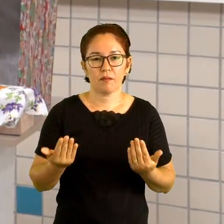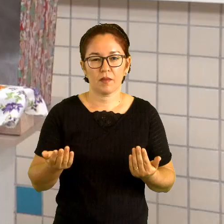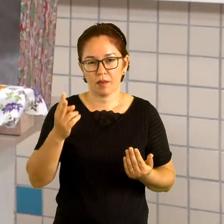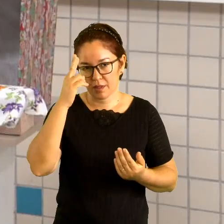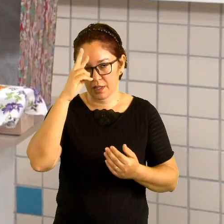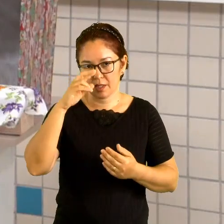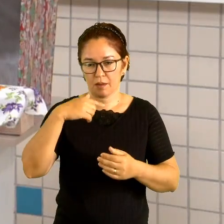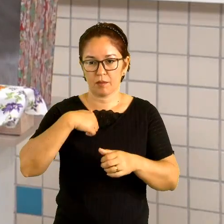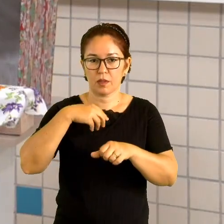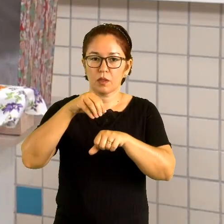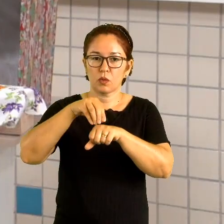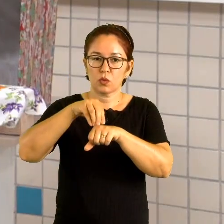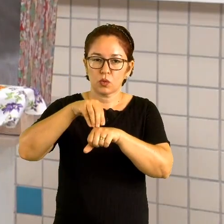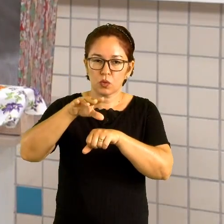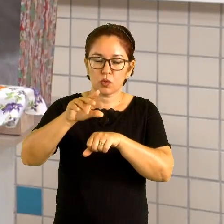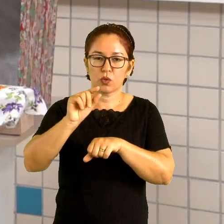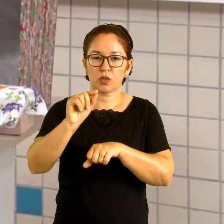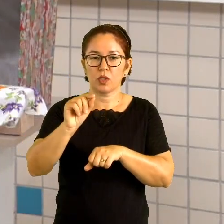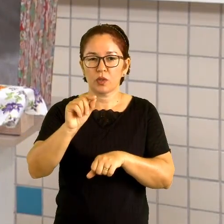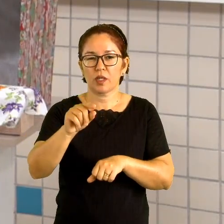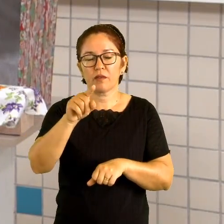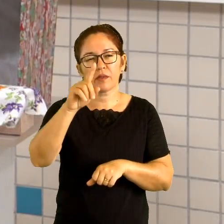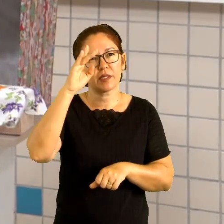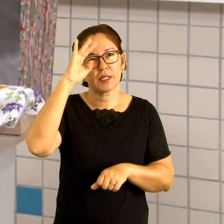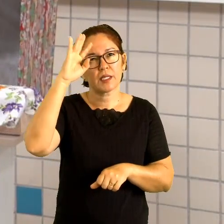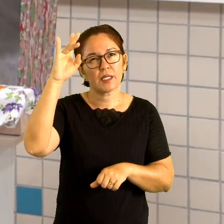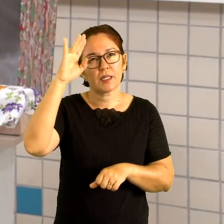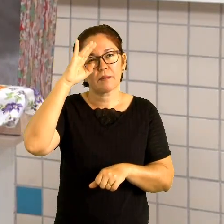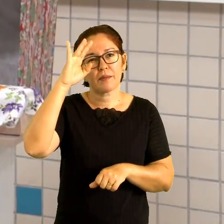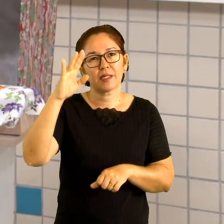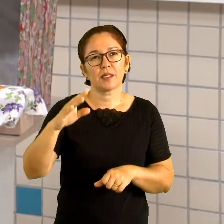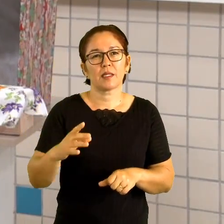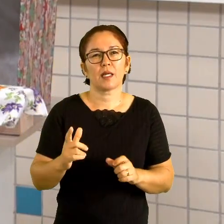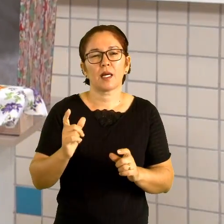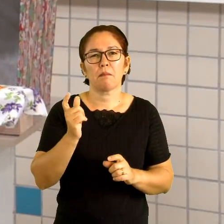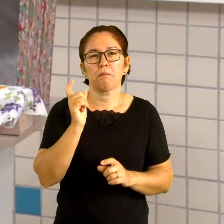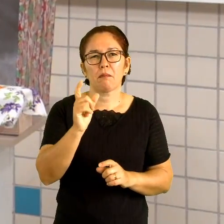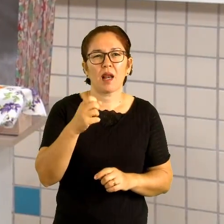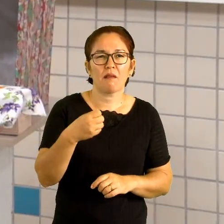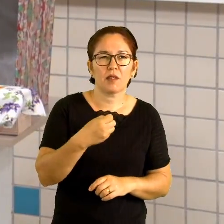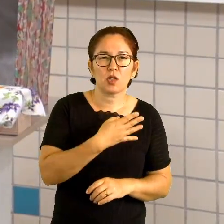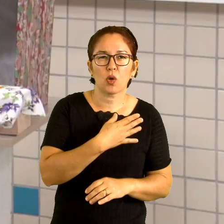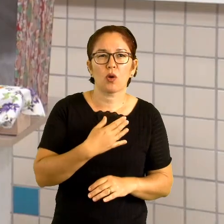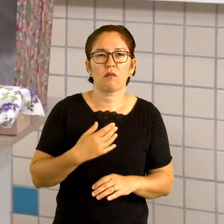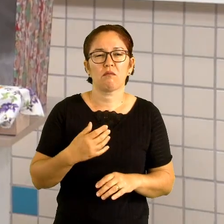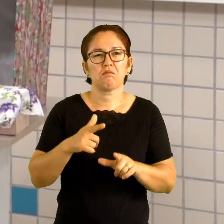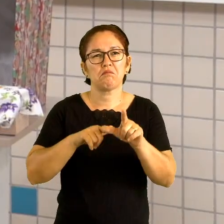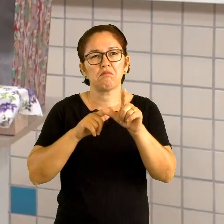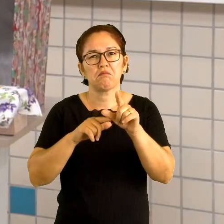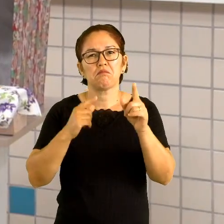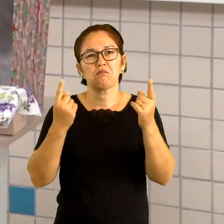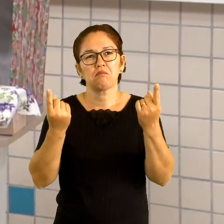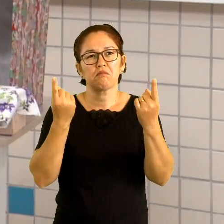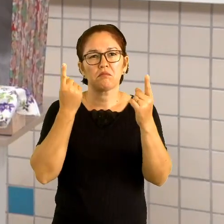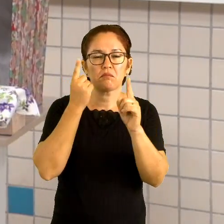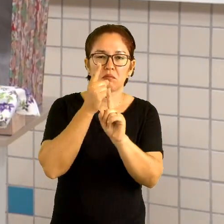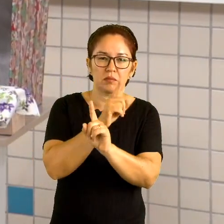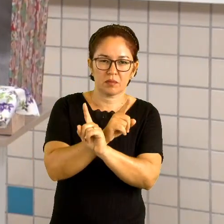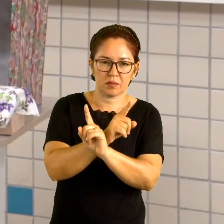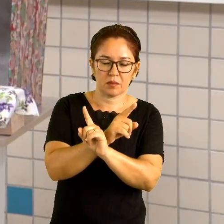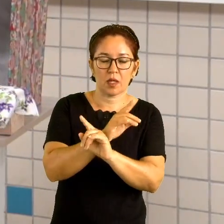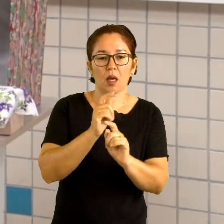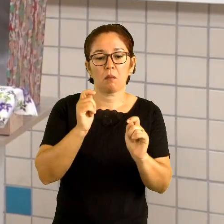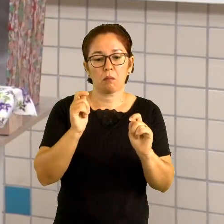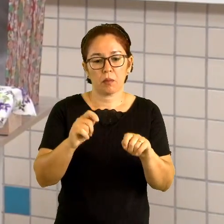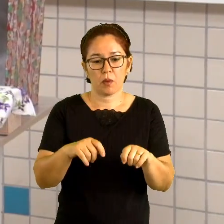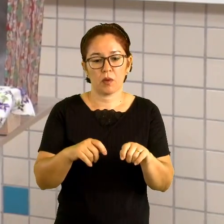vocês iriam criar novas palavras, buscar novas palavras, trocar as letras, não só da sílaba inicial,